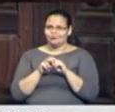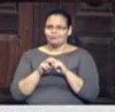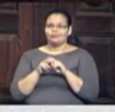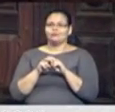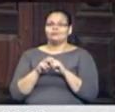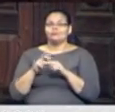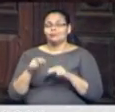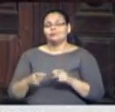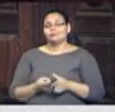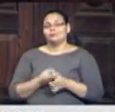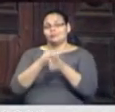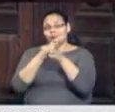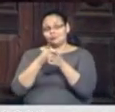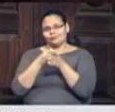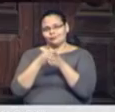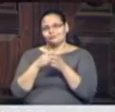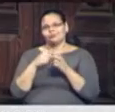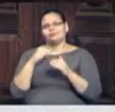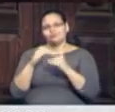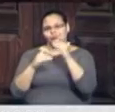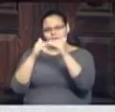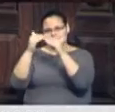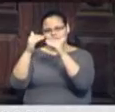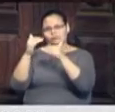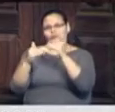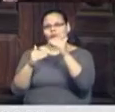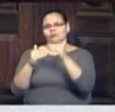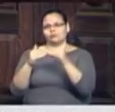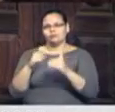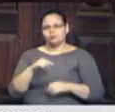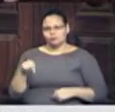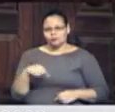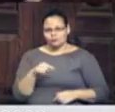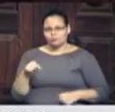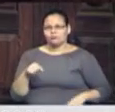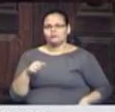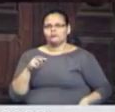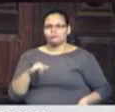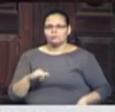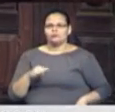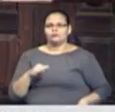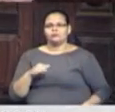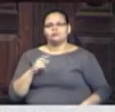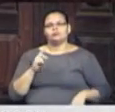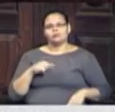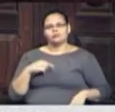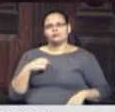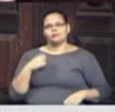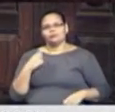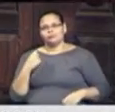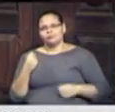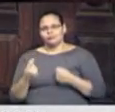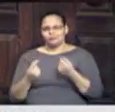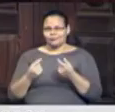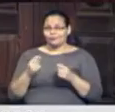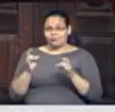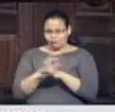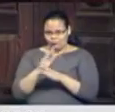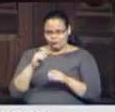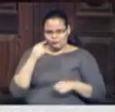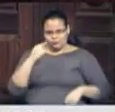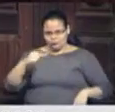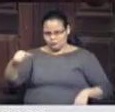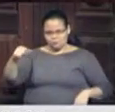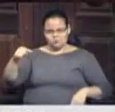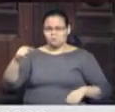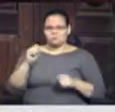haver a suspensão do processo. Então, nós vamos aguardar, porque se, ao terminar esta semana, nada disto